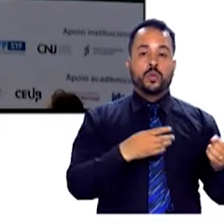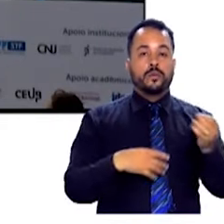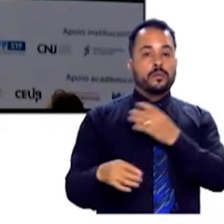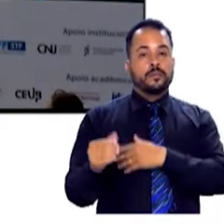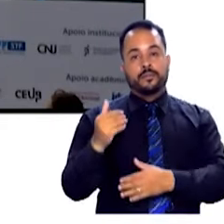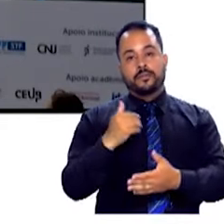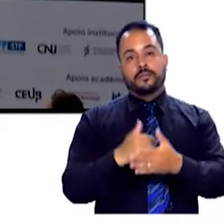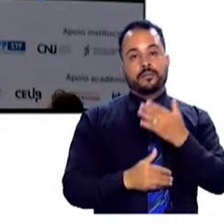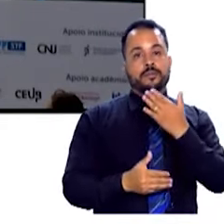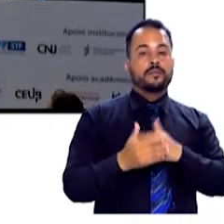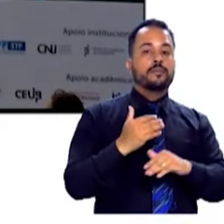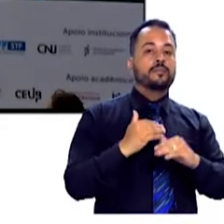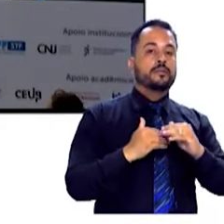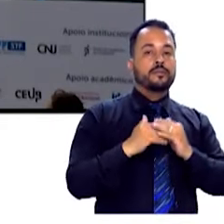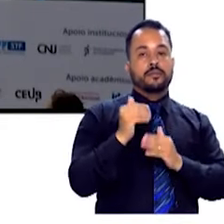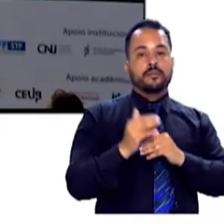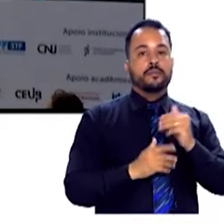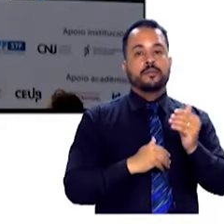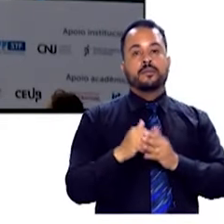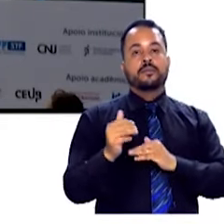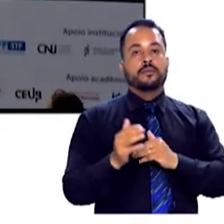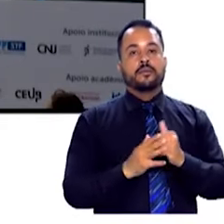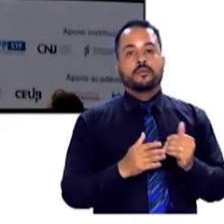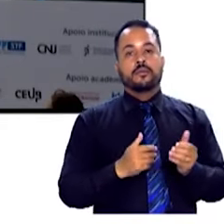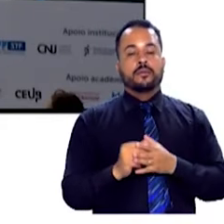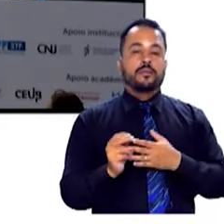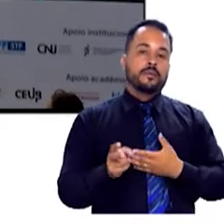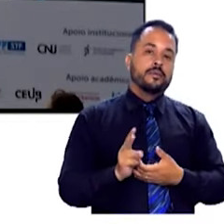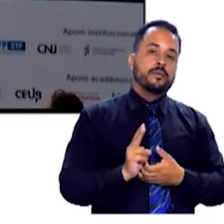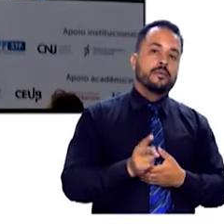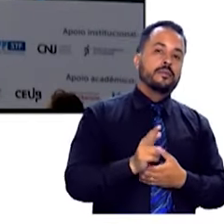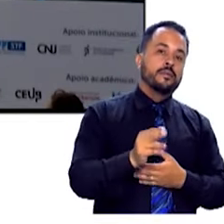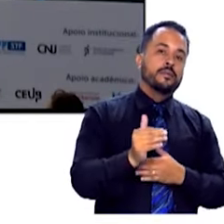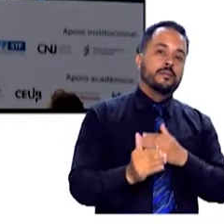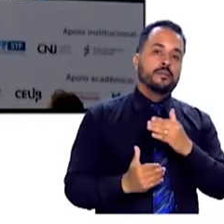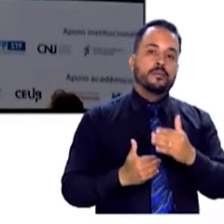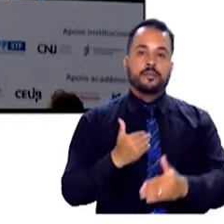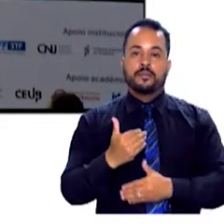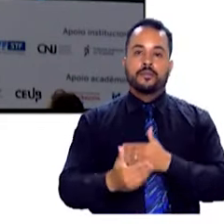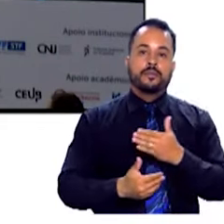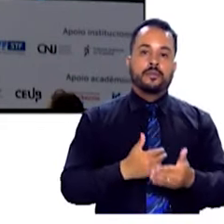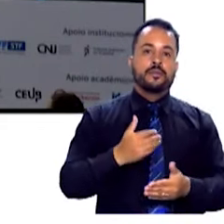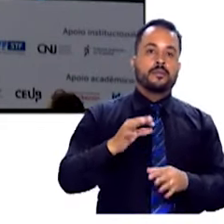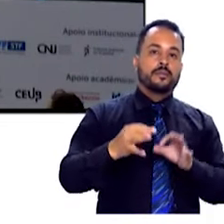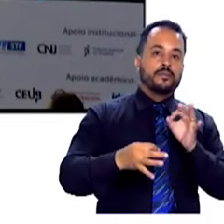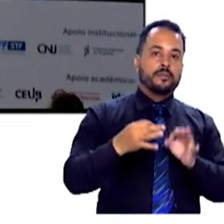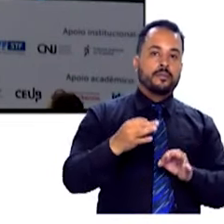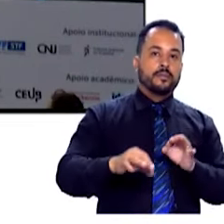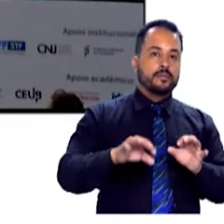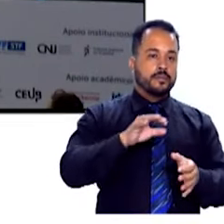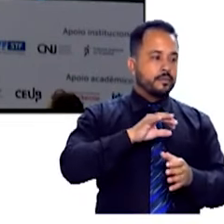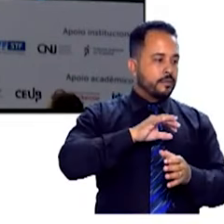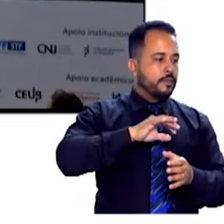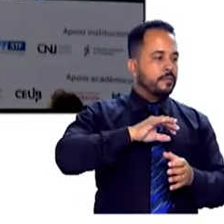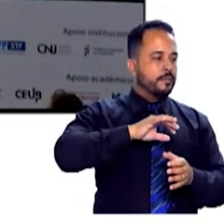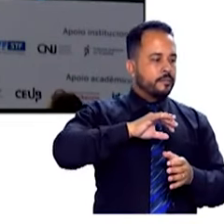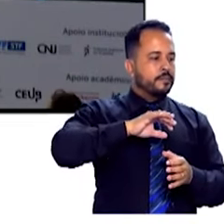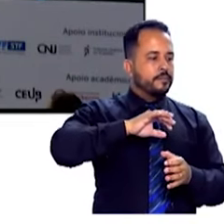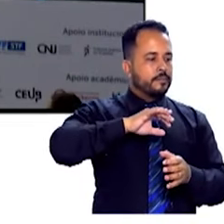para que de continuidade a essa trajetória da magistratura brasileira Professor